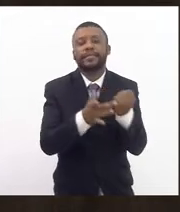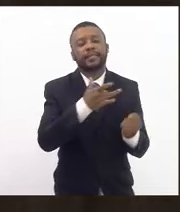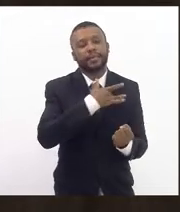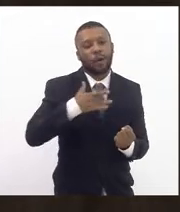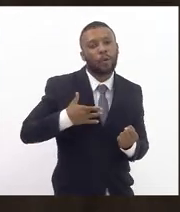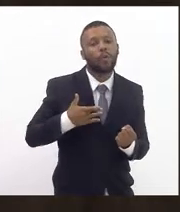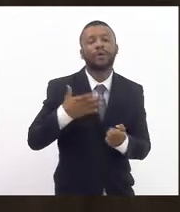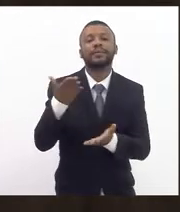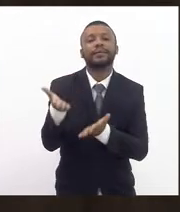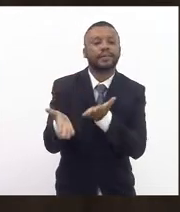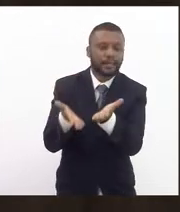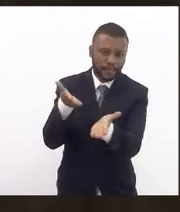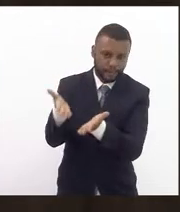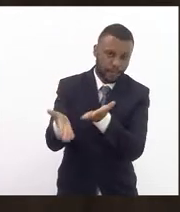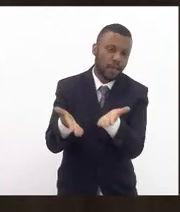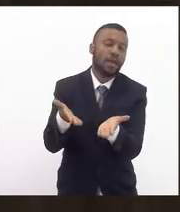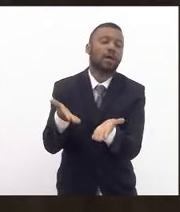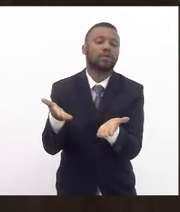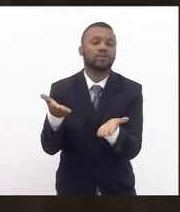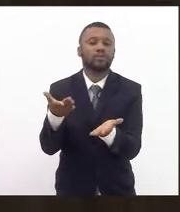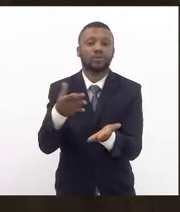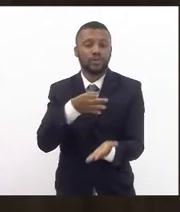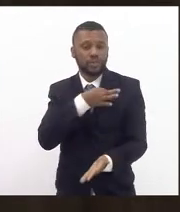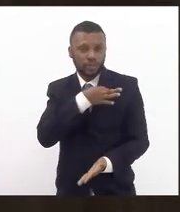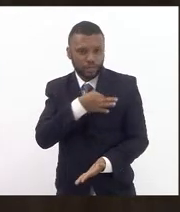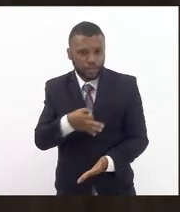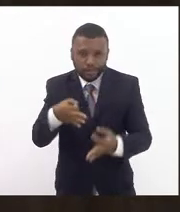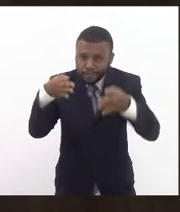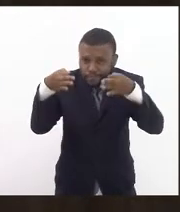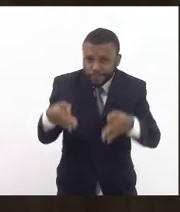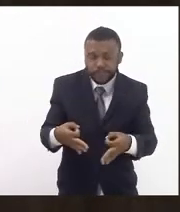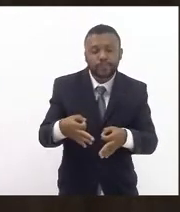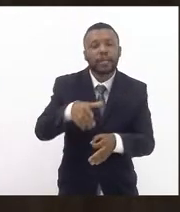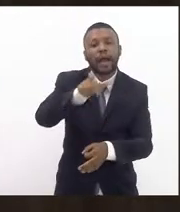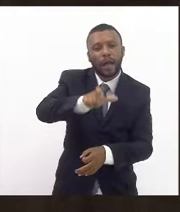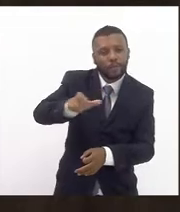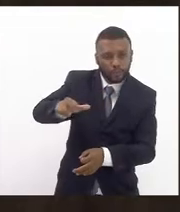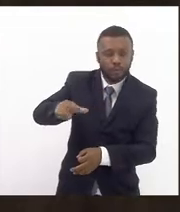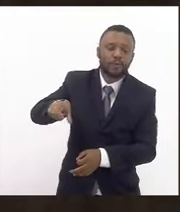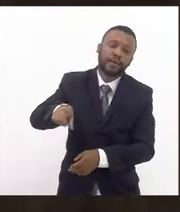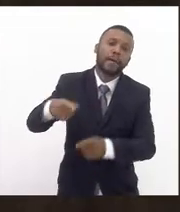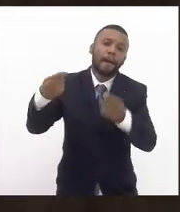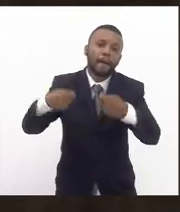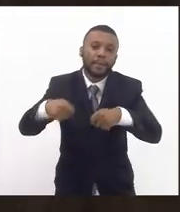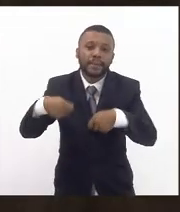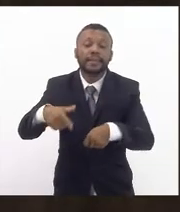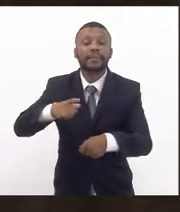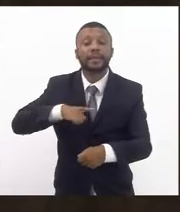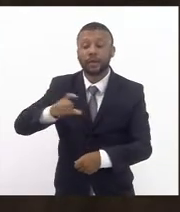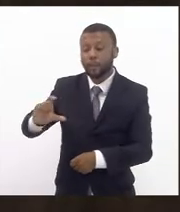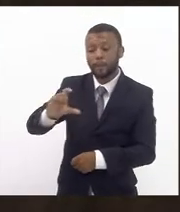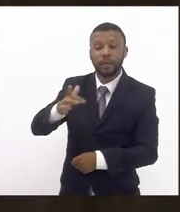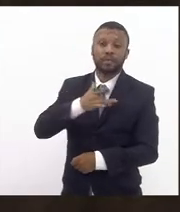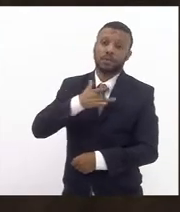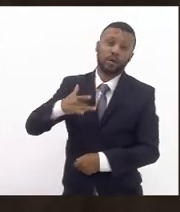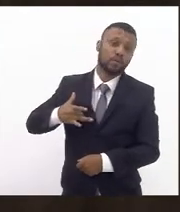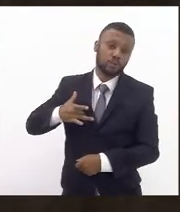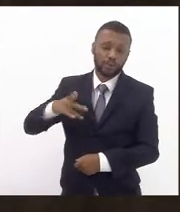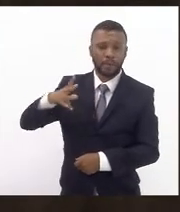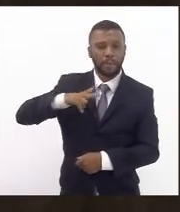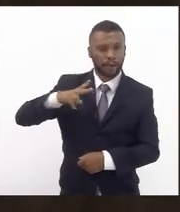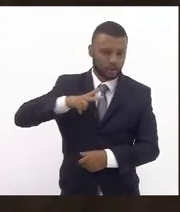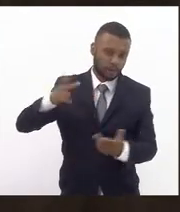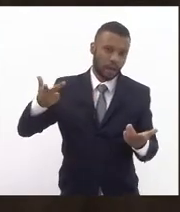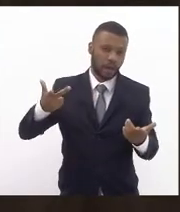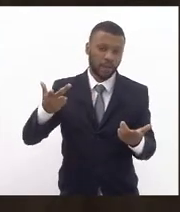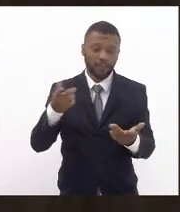tratamento, esse sim garante dignidade às pessoas que necessitam dos planos de saúde. O rol